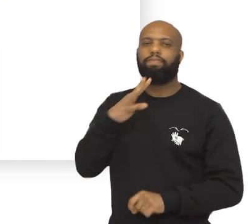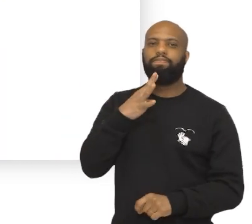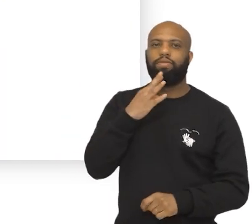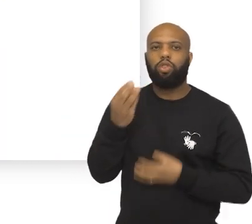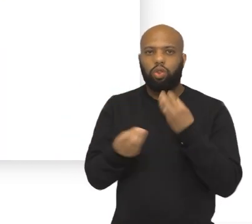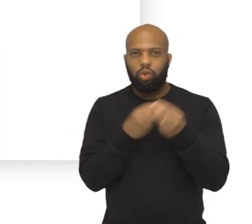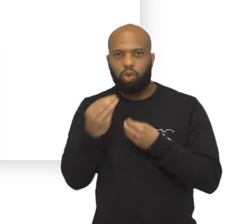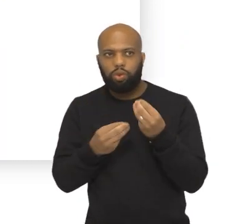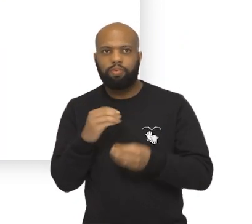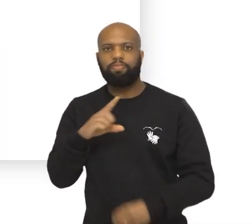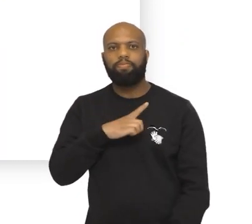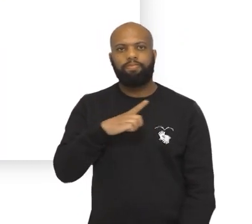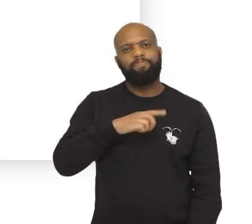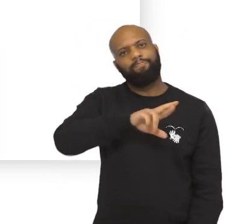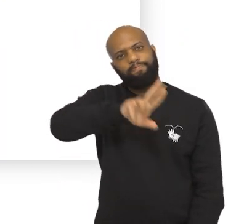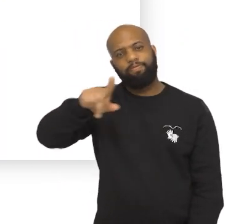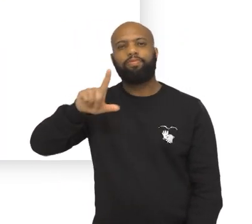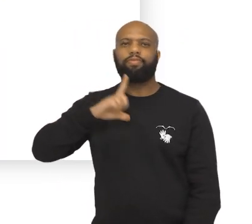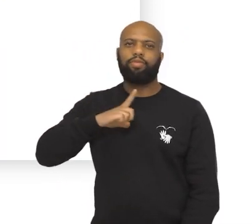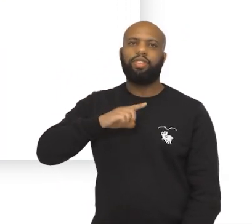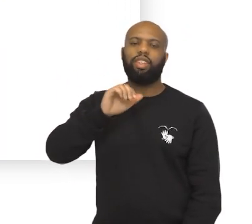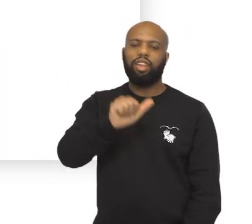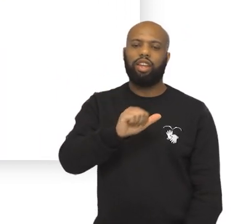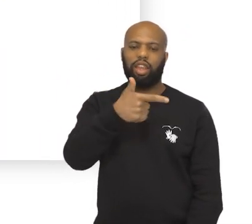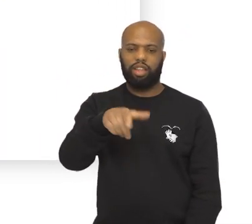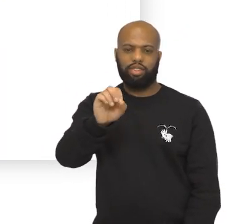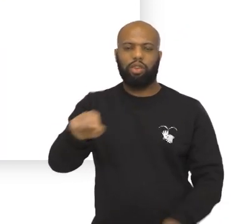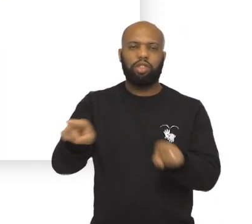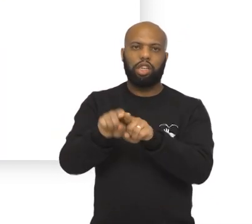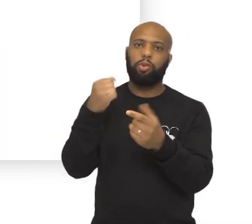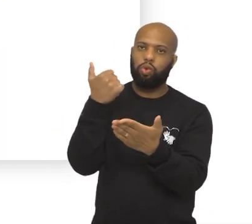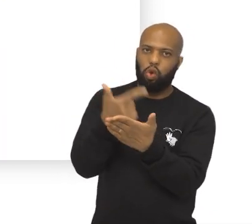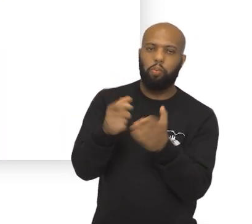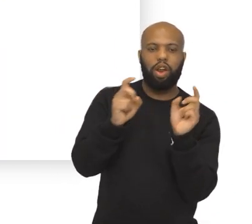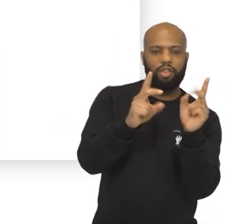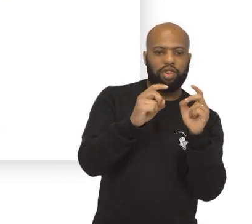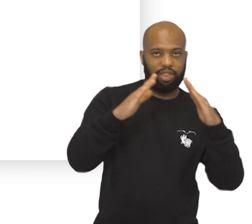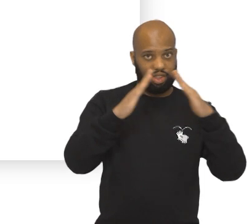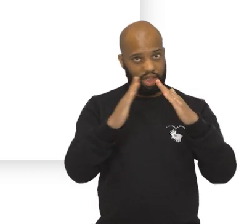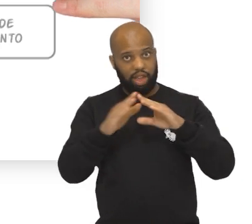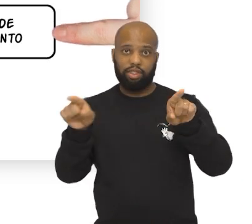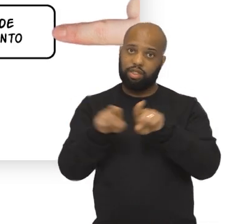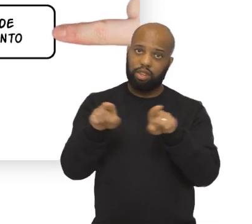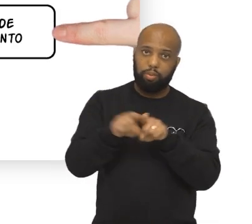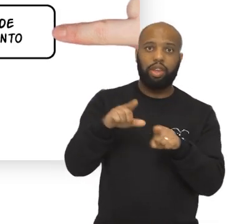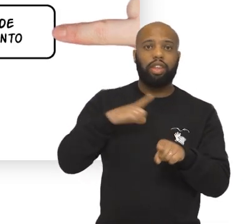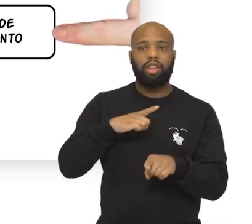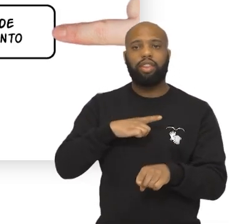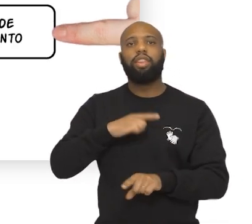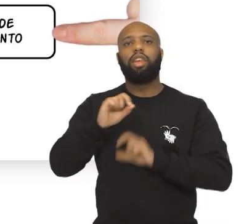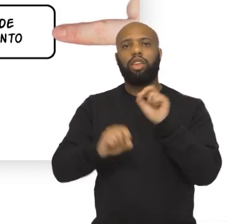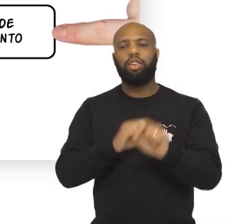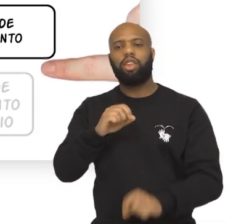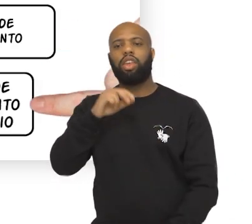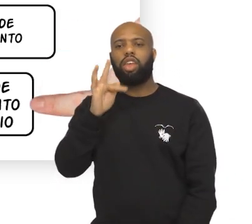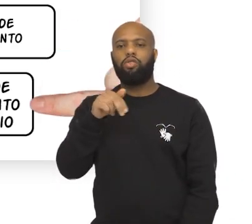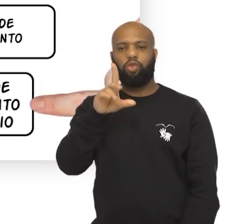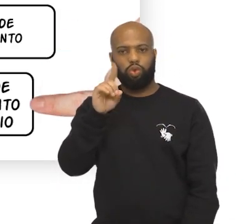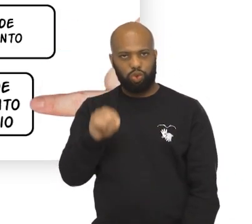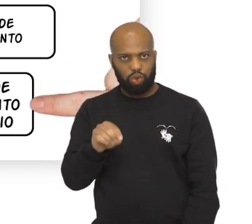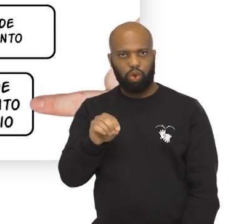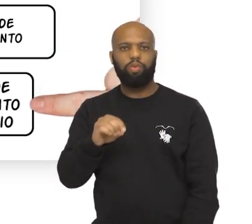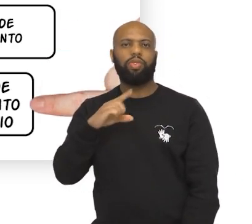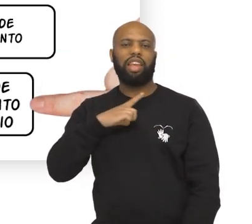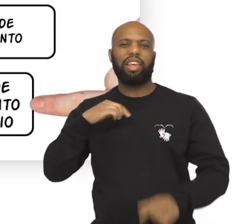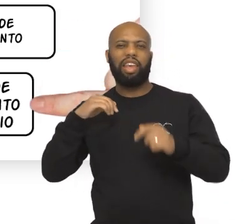variável são conhecidos como câmbio e ouro ações compra e venda de imóveis fundos de investimento